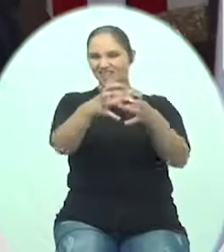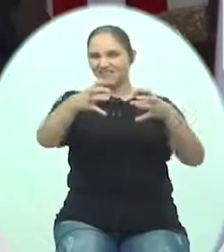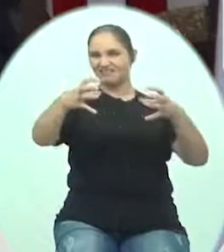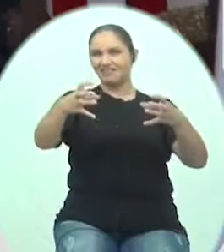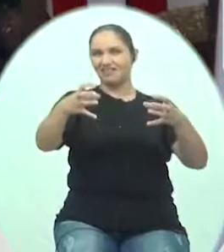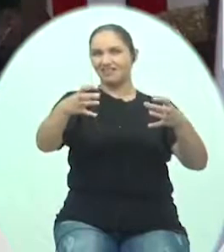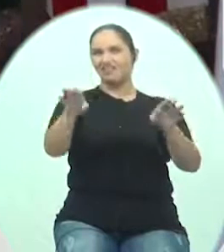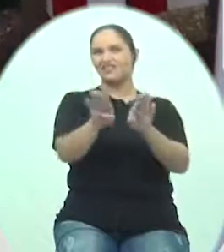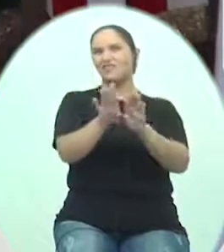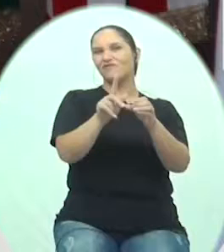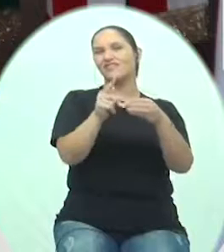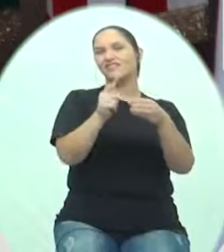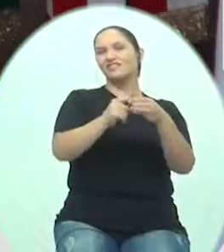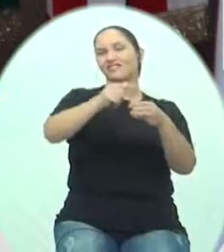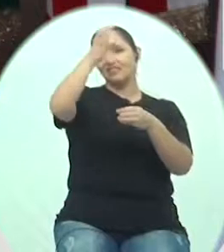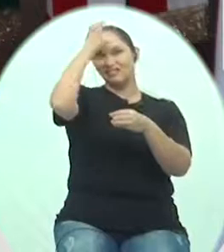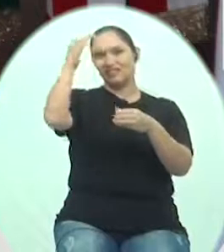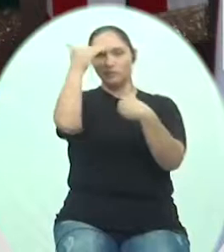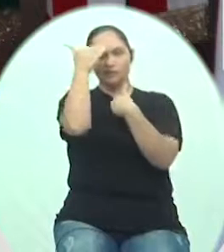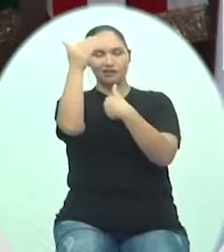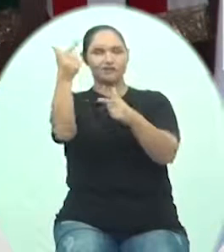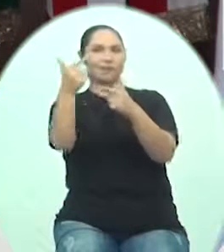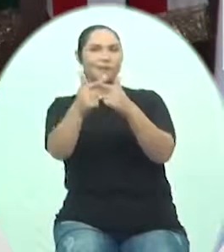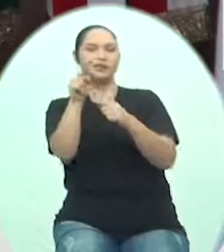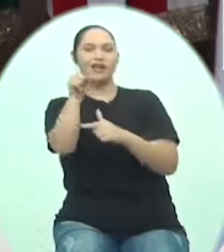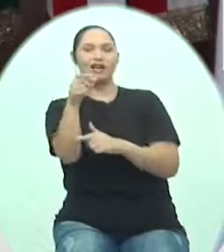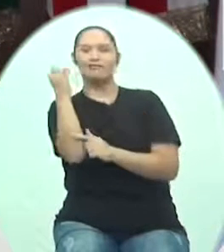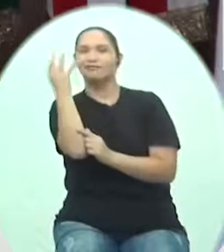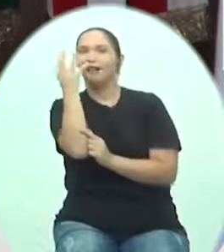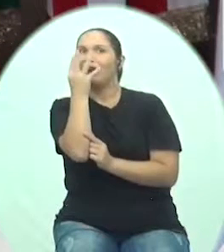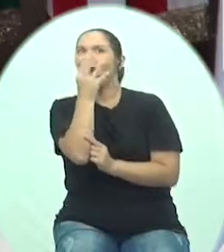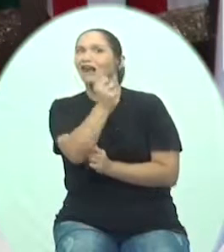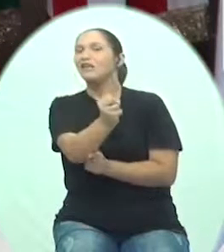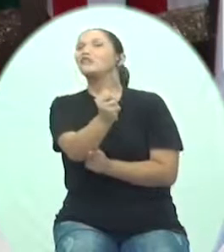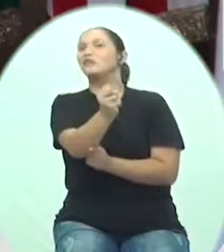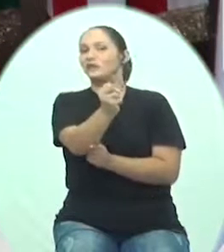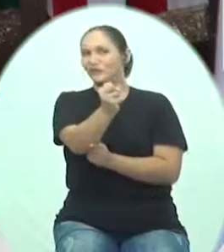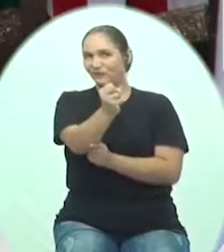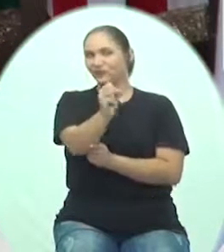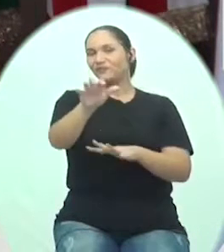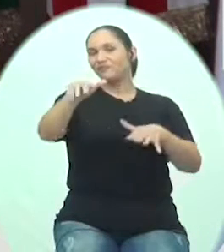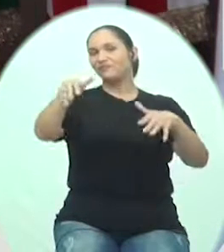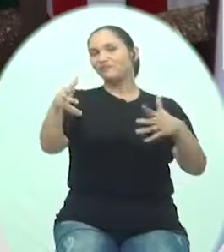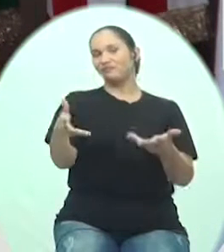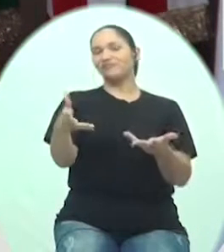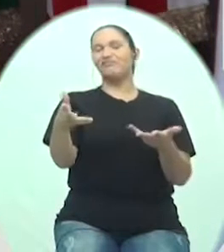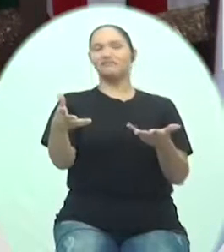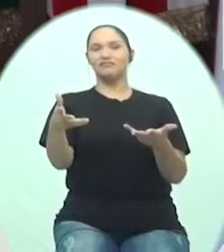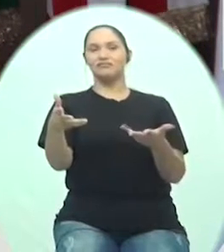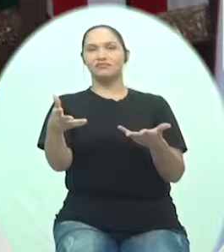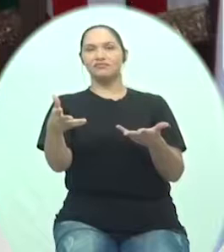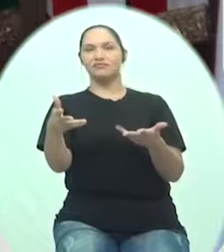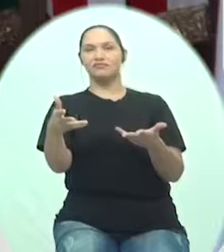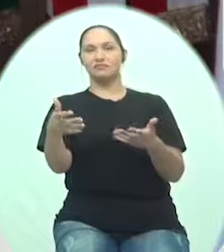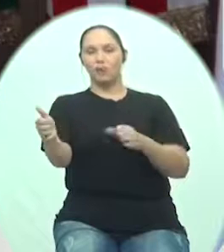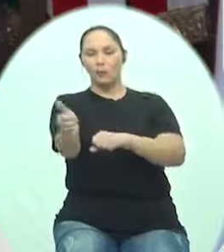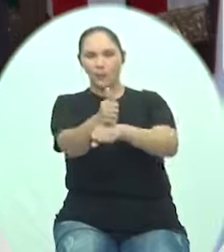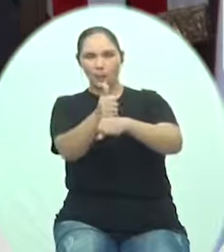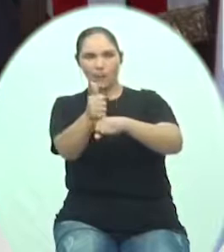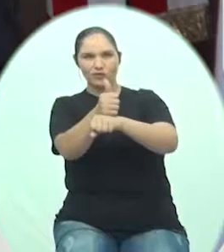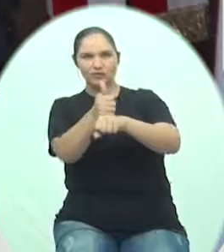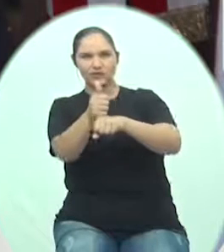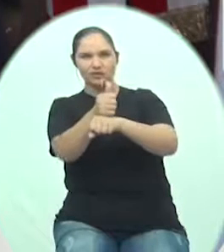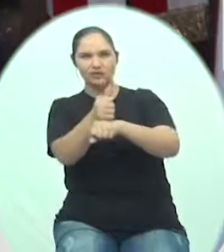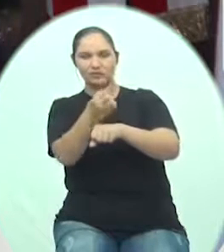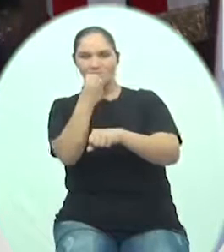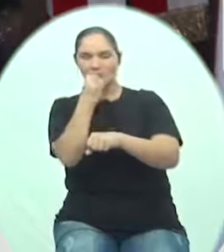crisil agradece tá ficando muito bonita a unidade básica de saúde e com certeza com os profissionais competentes que o